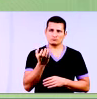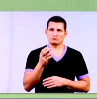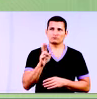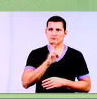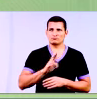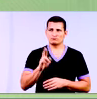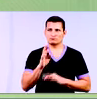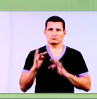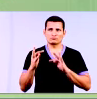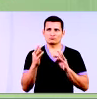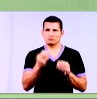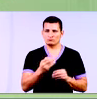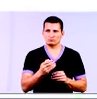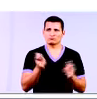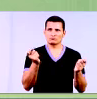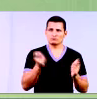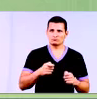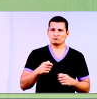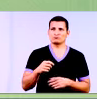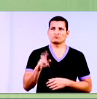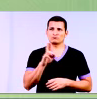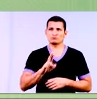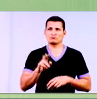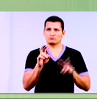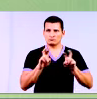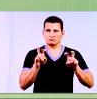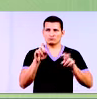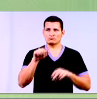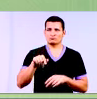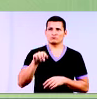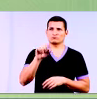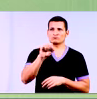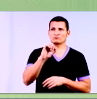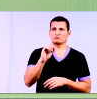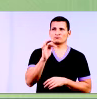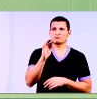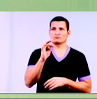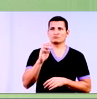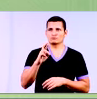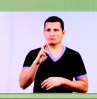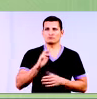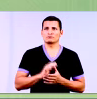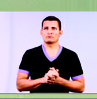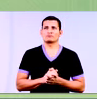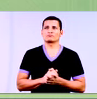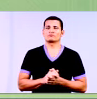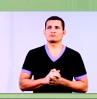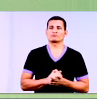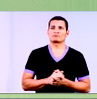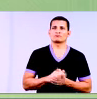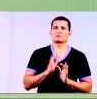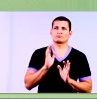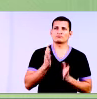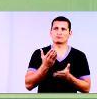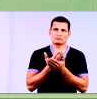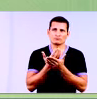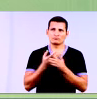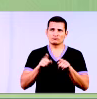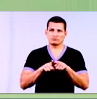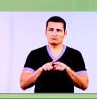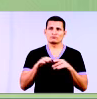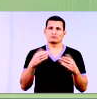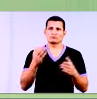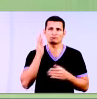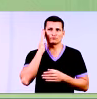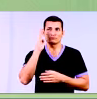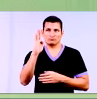bom é software. Ok? A gente viu lá quais são os principais componentes. Pessoal, atenção